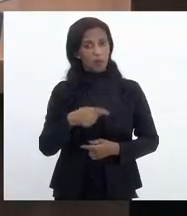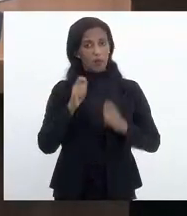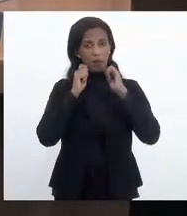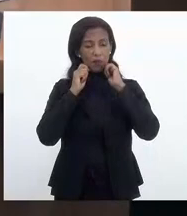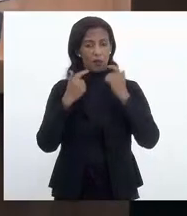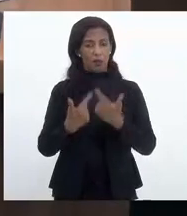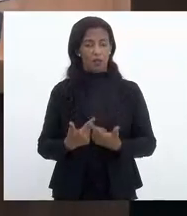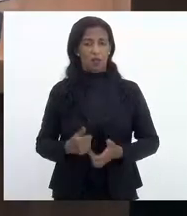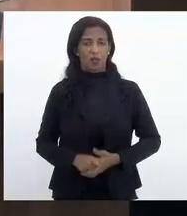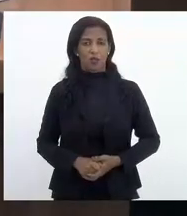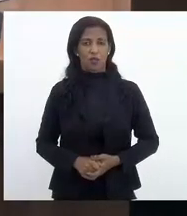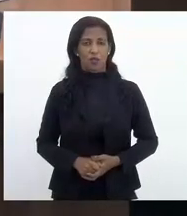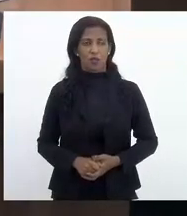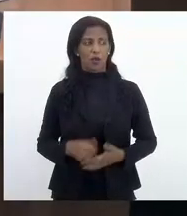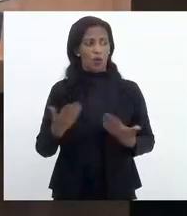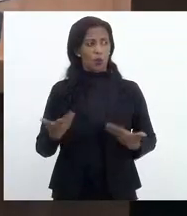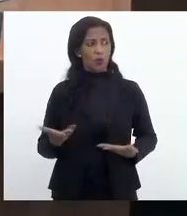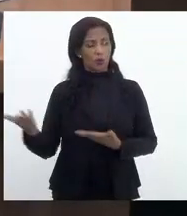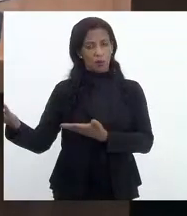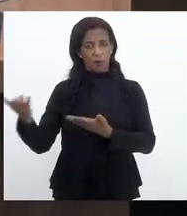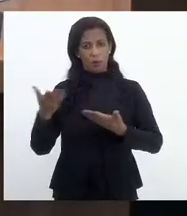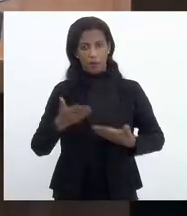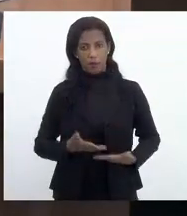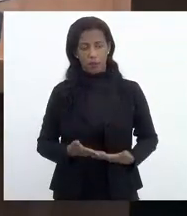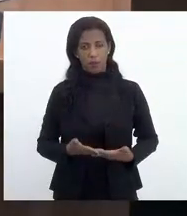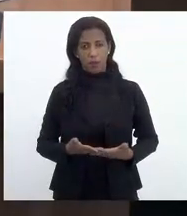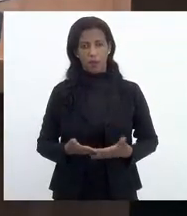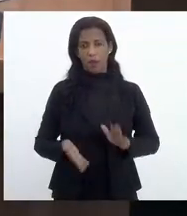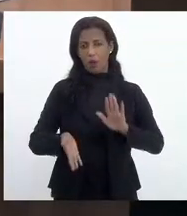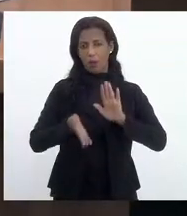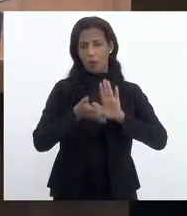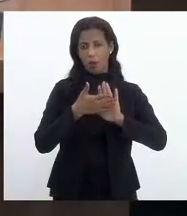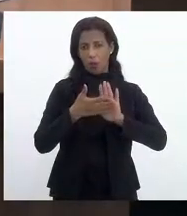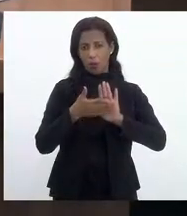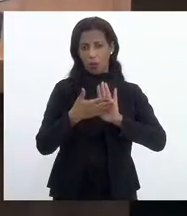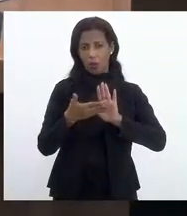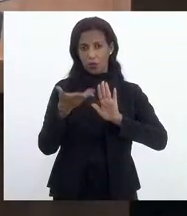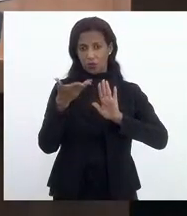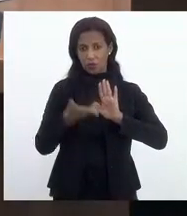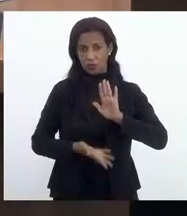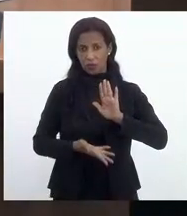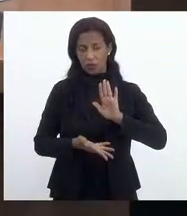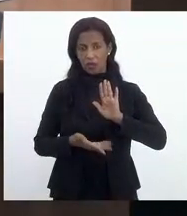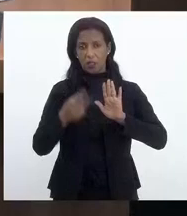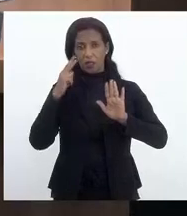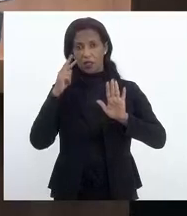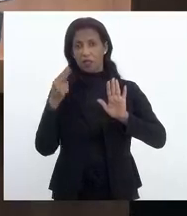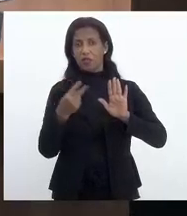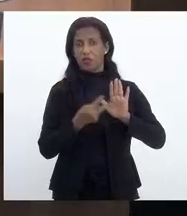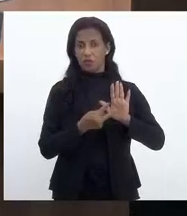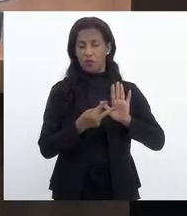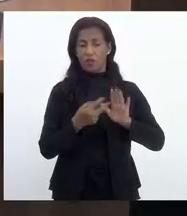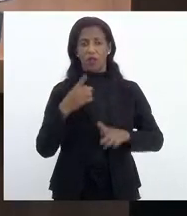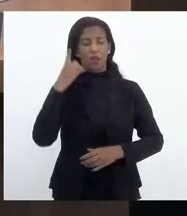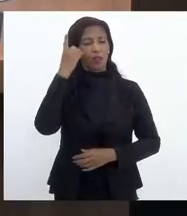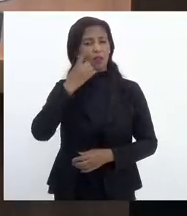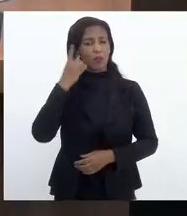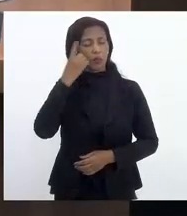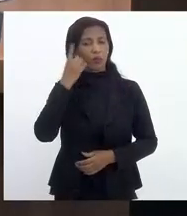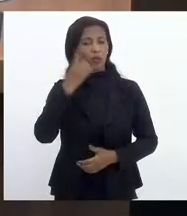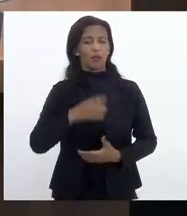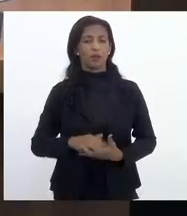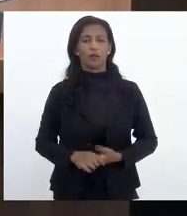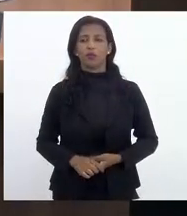e quando ele passa para cá um pacote dessa natureza e que a gente vê deputados